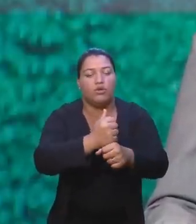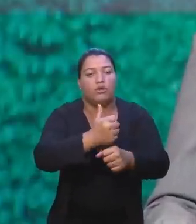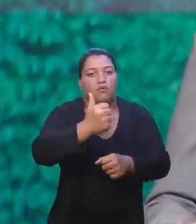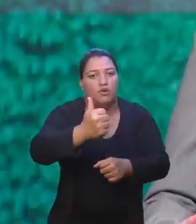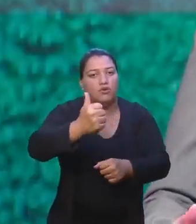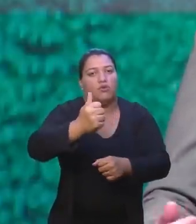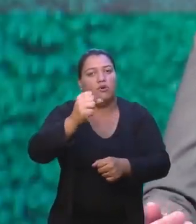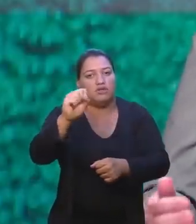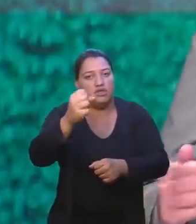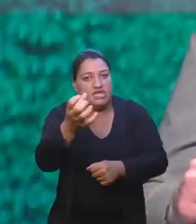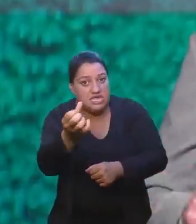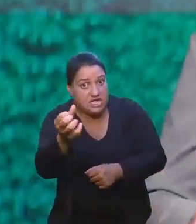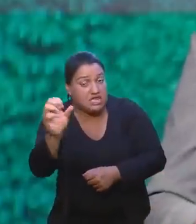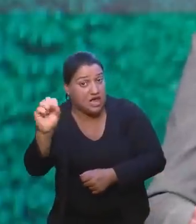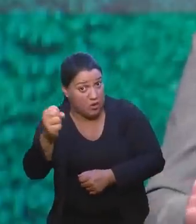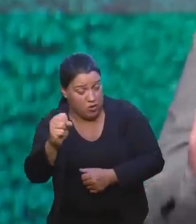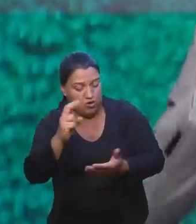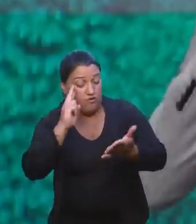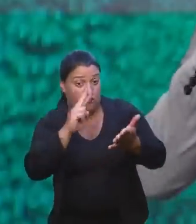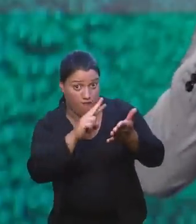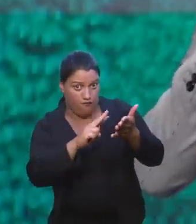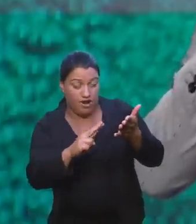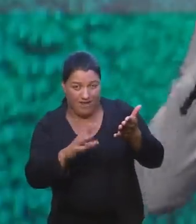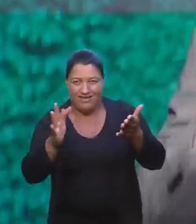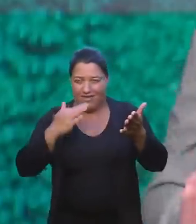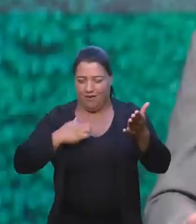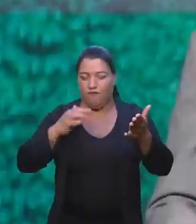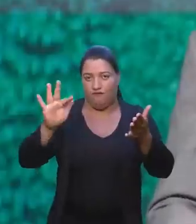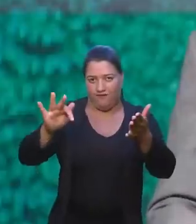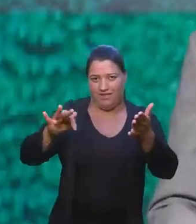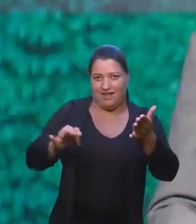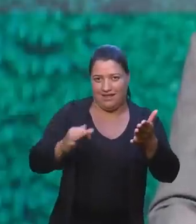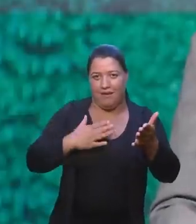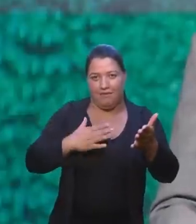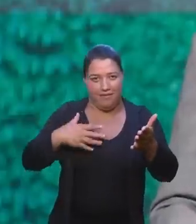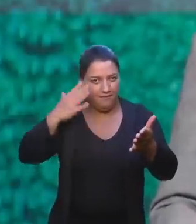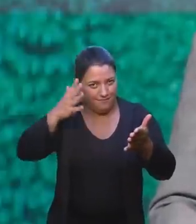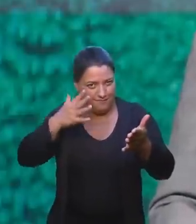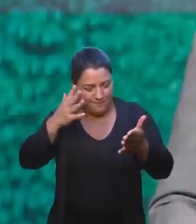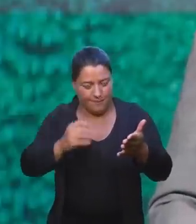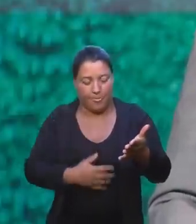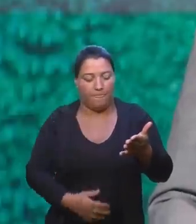1868. E aí vou ler e finalizarei a minha fala.